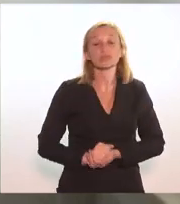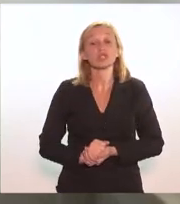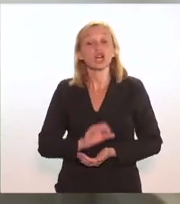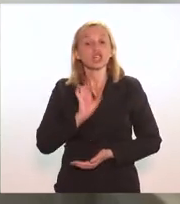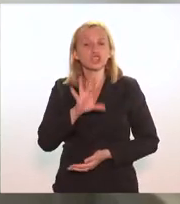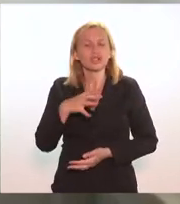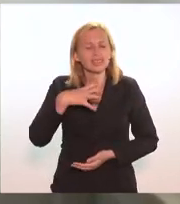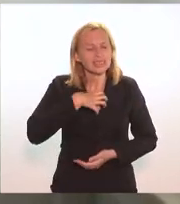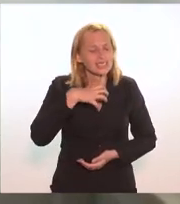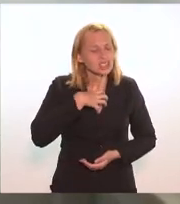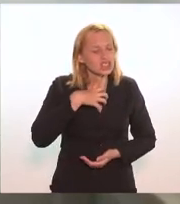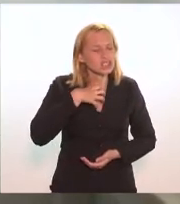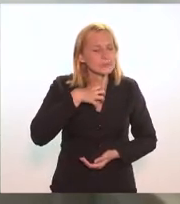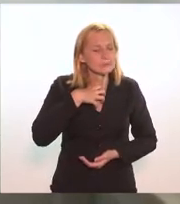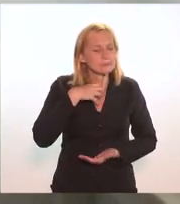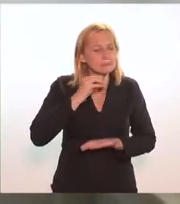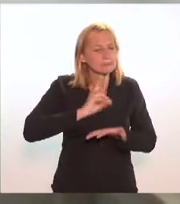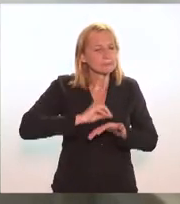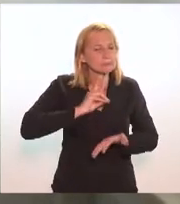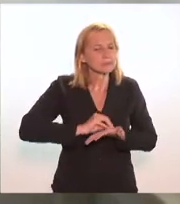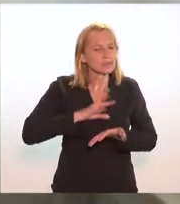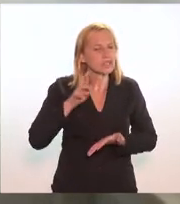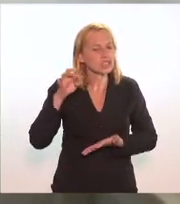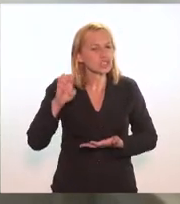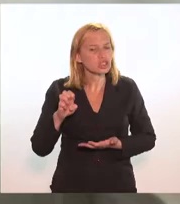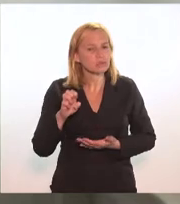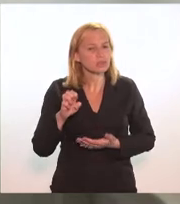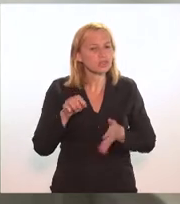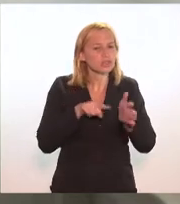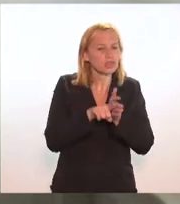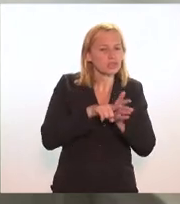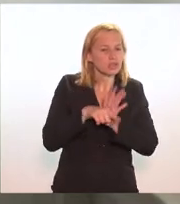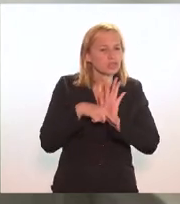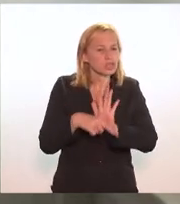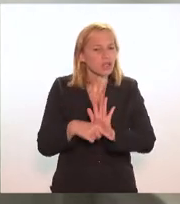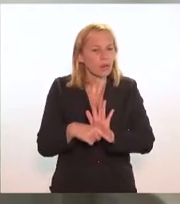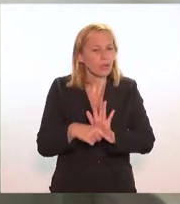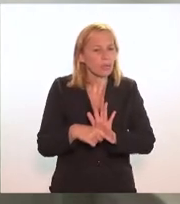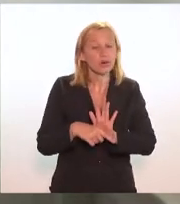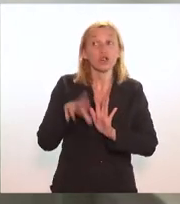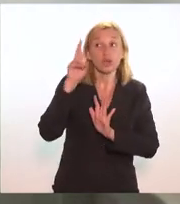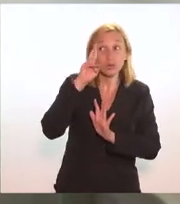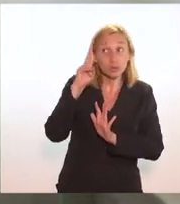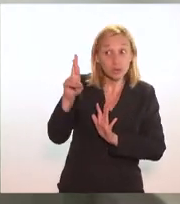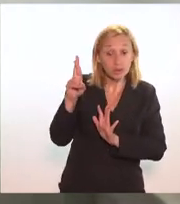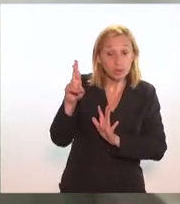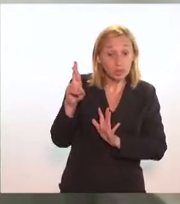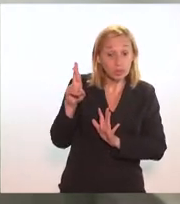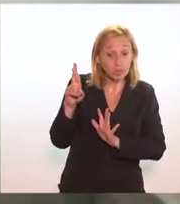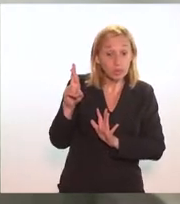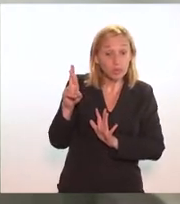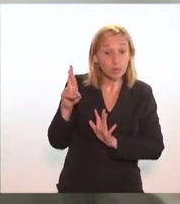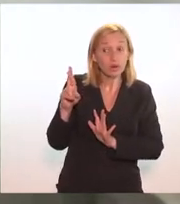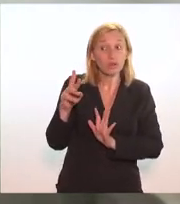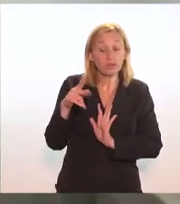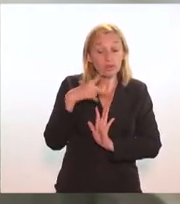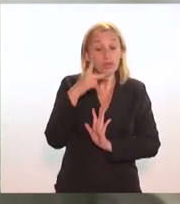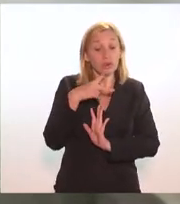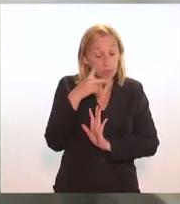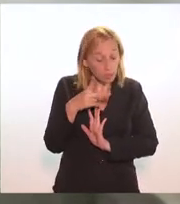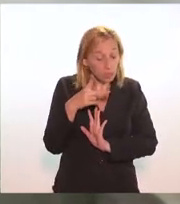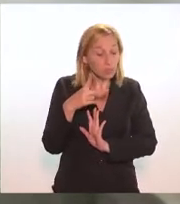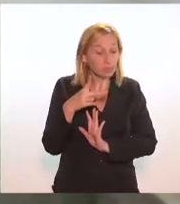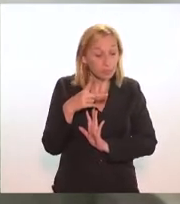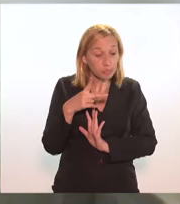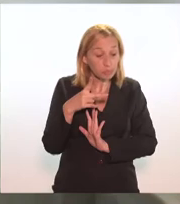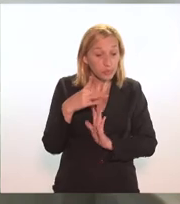senti falta, no regime de recuperação fiscal, né, e o senhor foi preciso, o senhor discurso, a